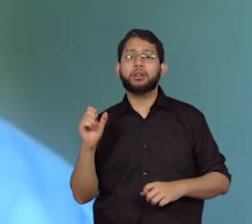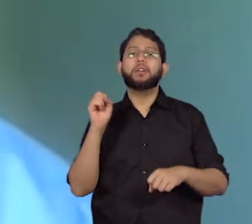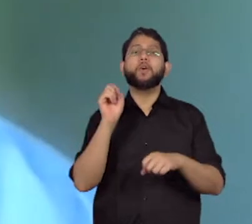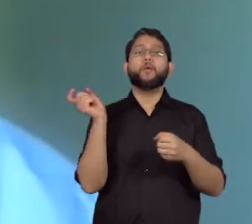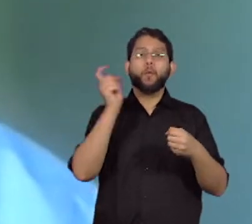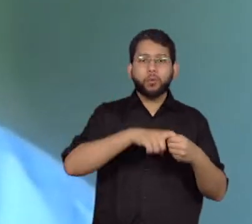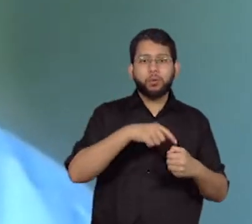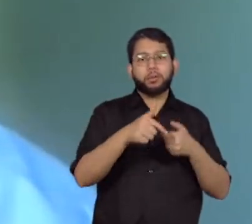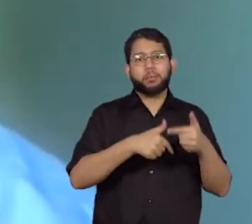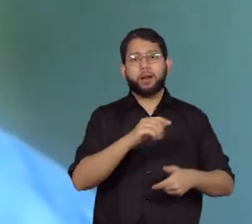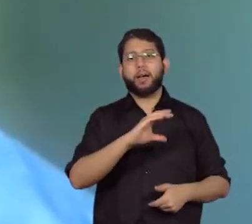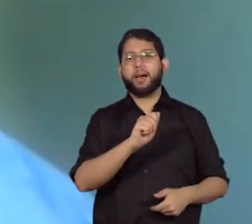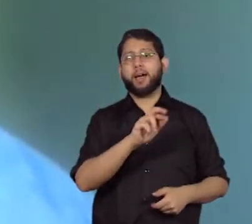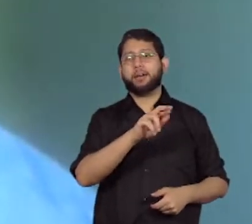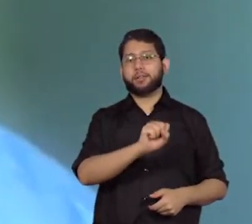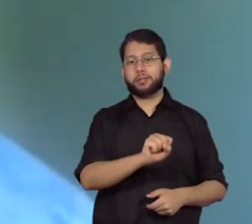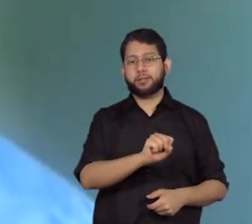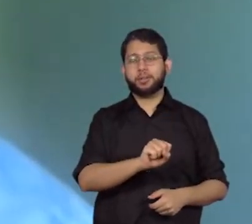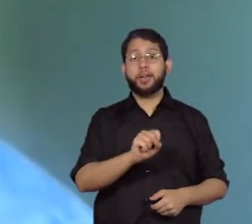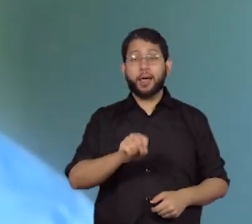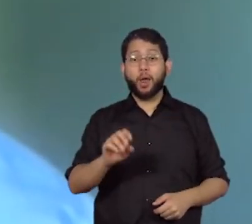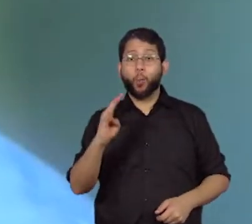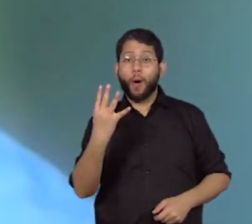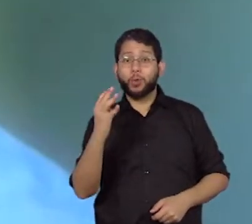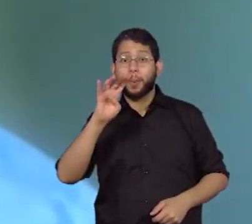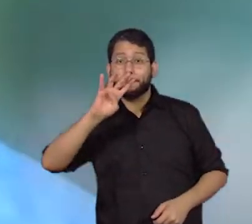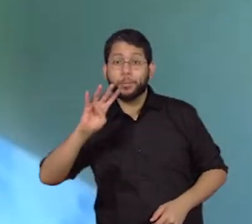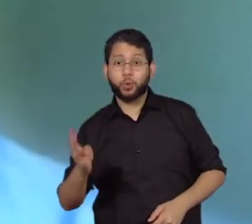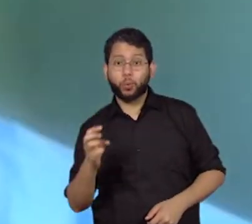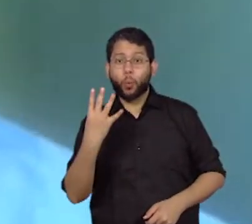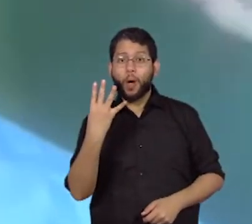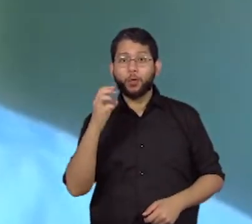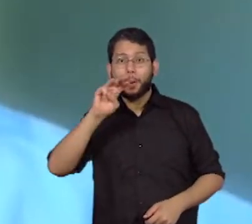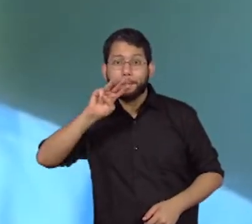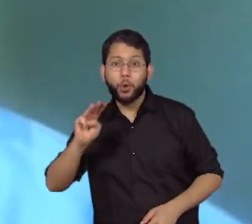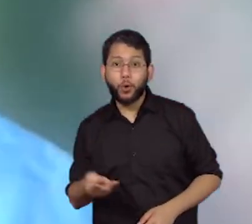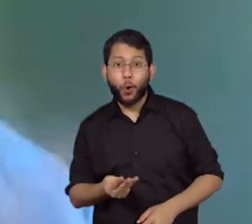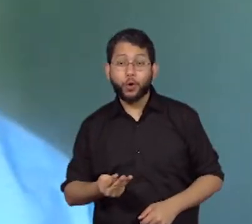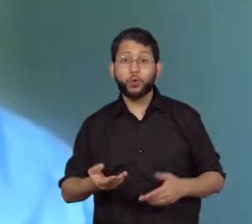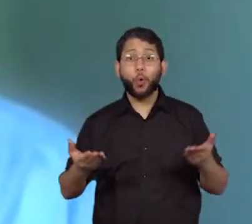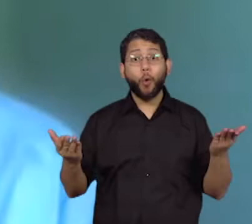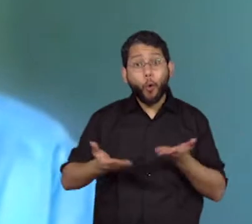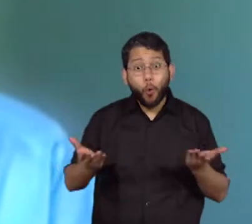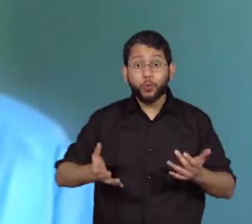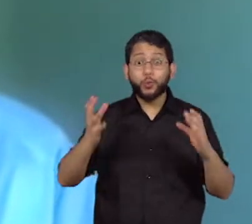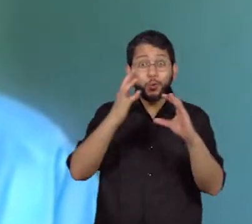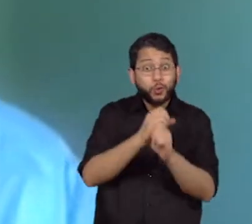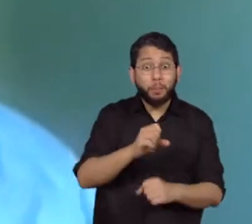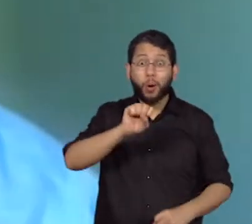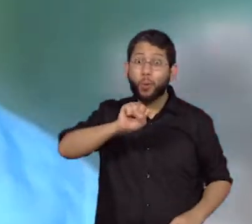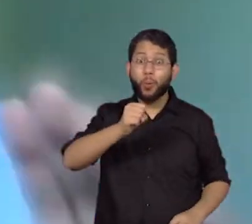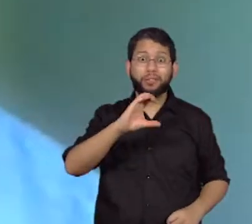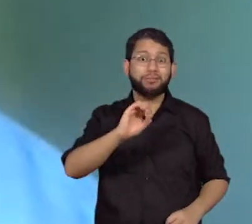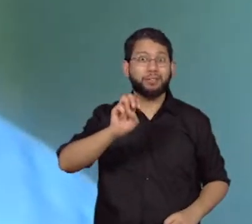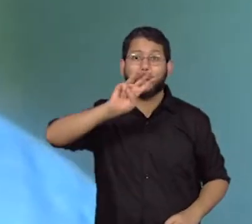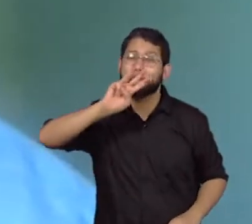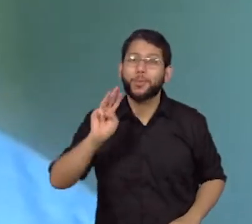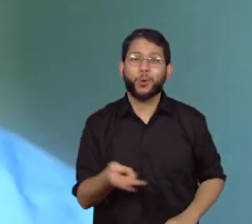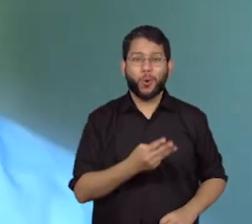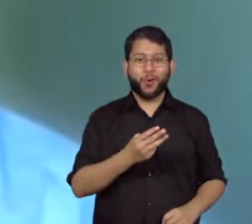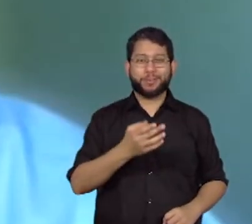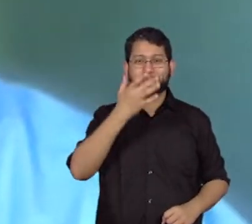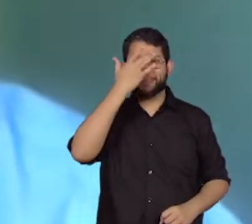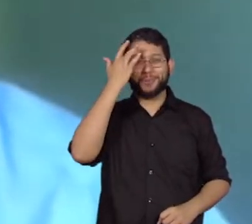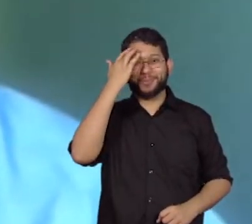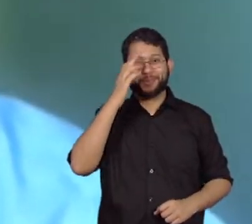muito certo. A Caras saiu de 4 milhões de usuários únicos para hoje tem aí seus 80 milhões de usuários únicos num período de